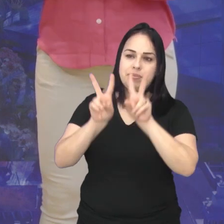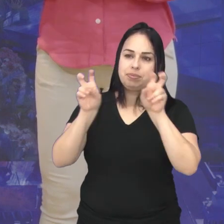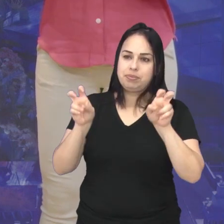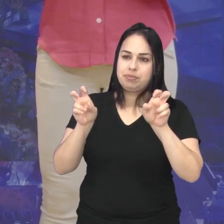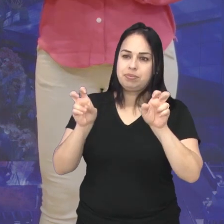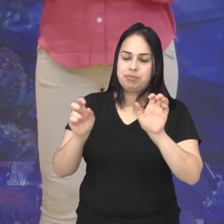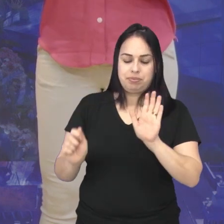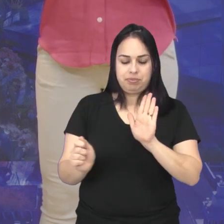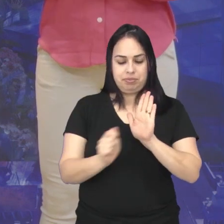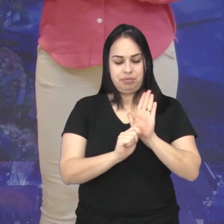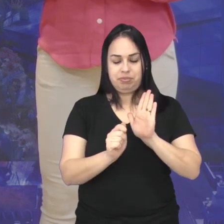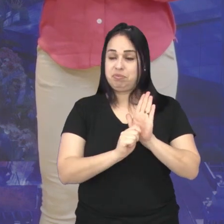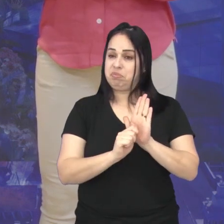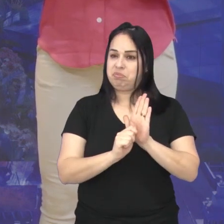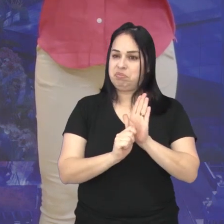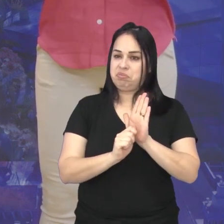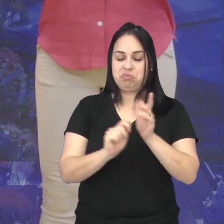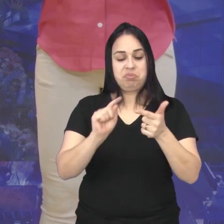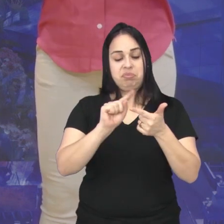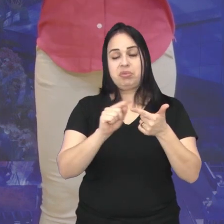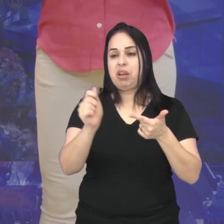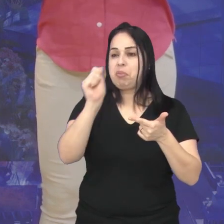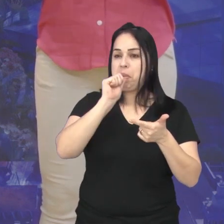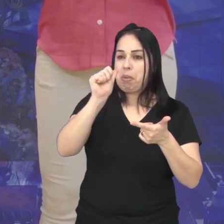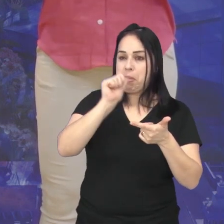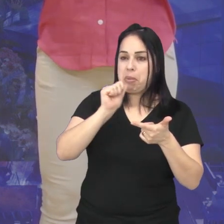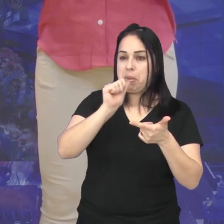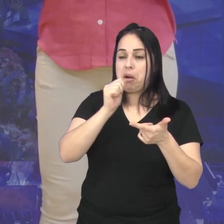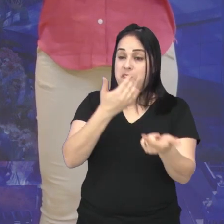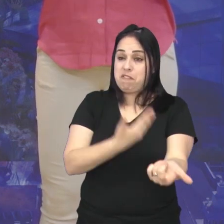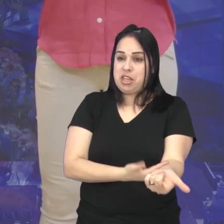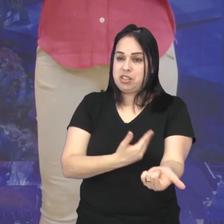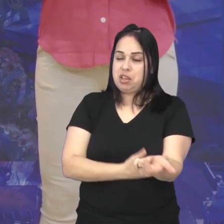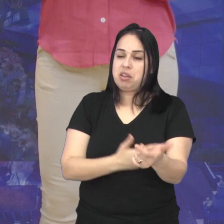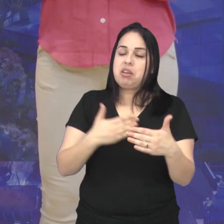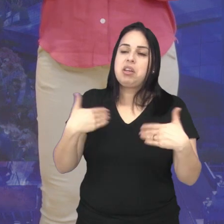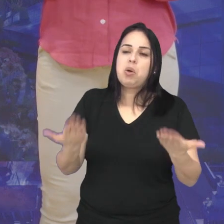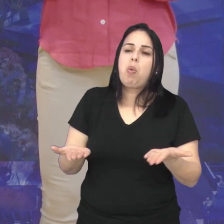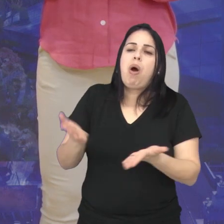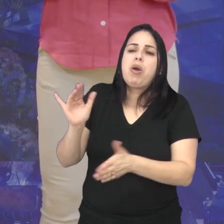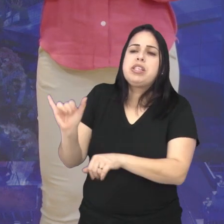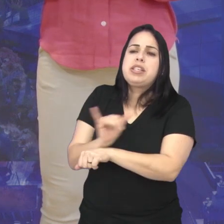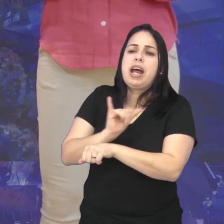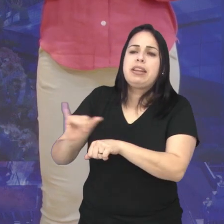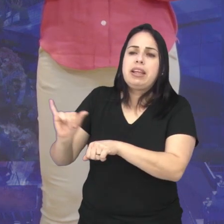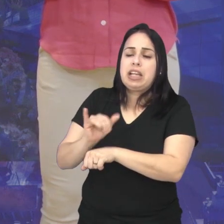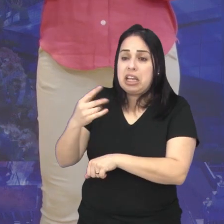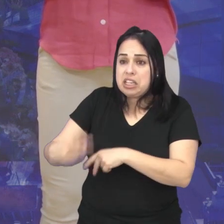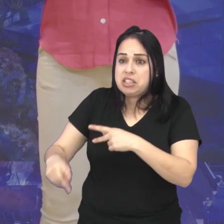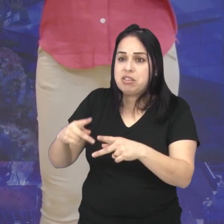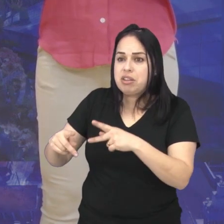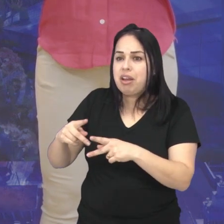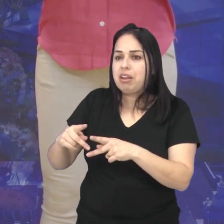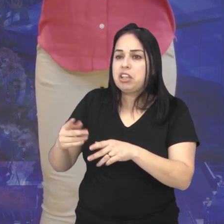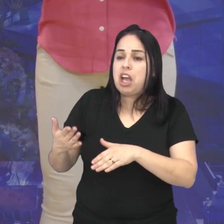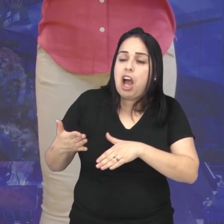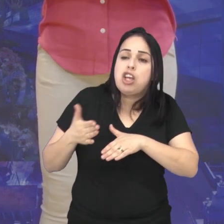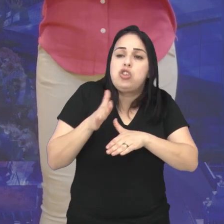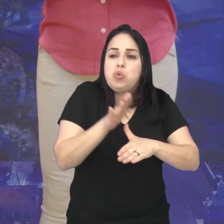é dependência química e quais são os equipamentos que existem hoje aqui em São José dos Campos para